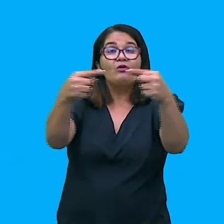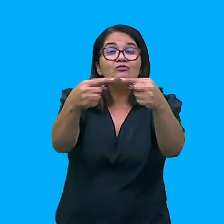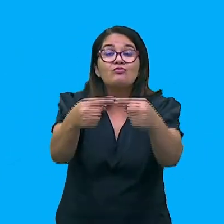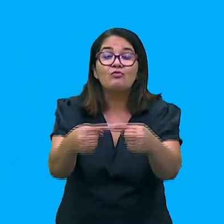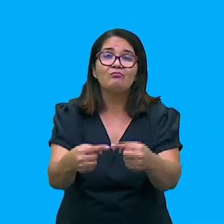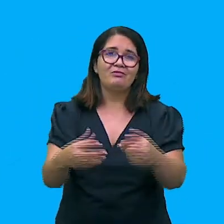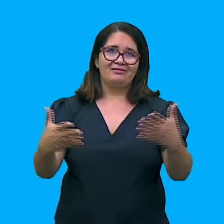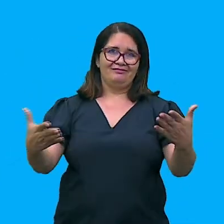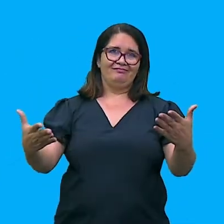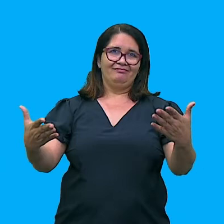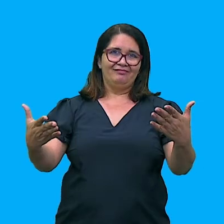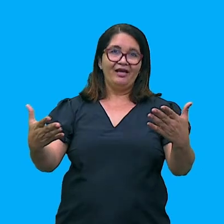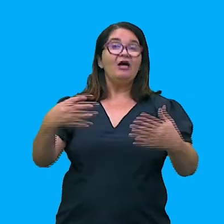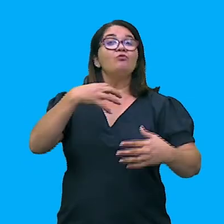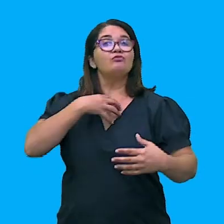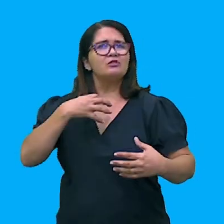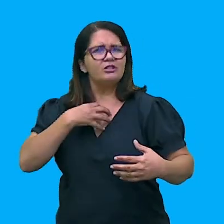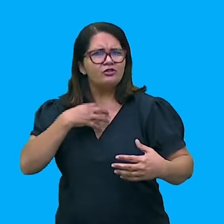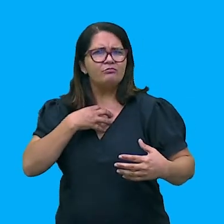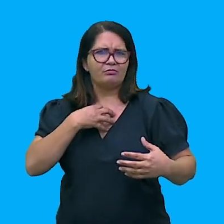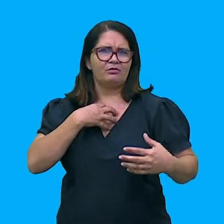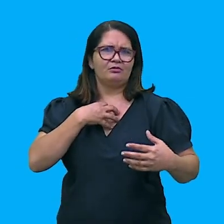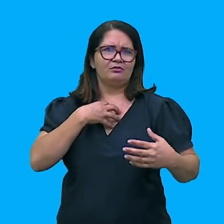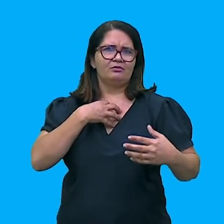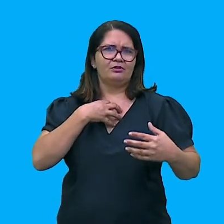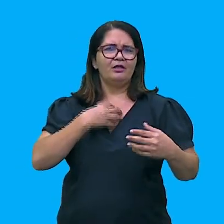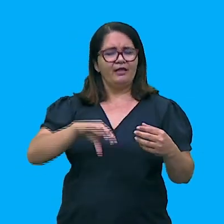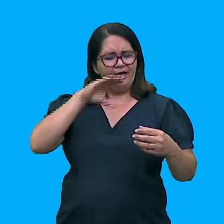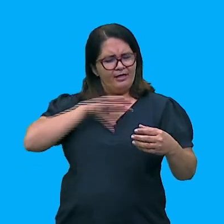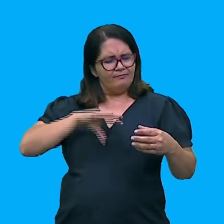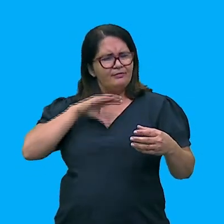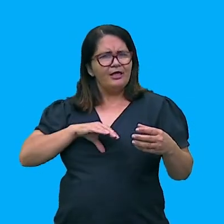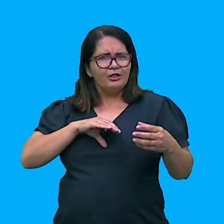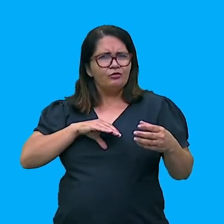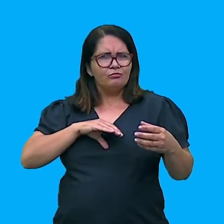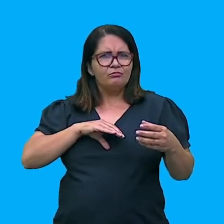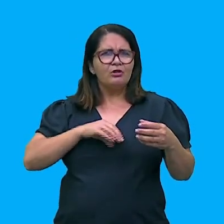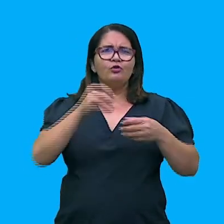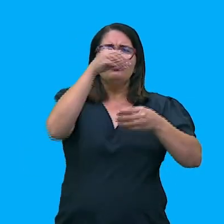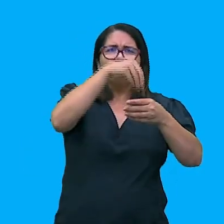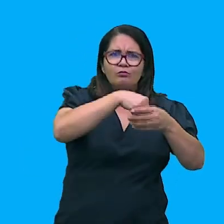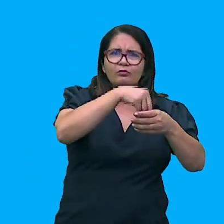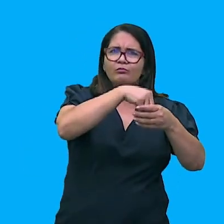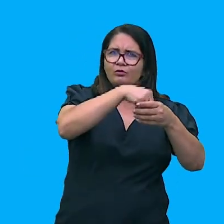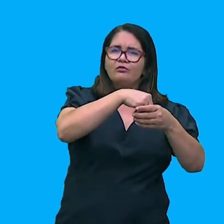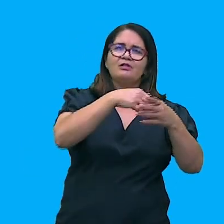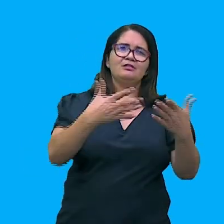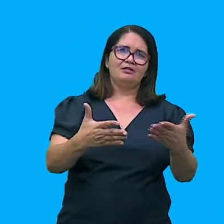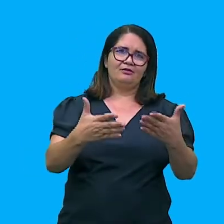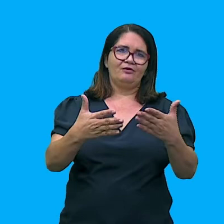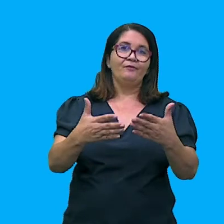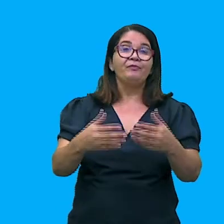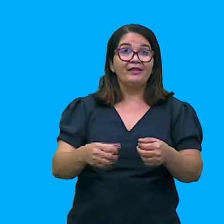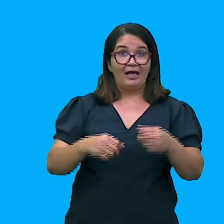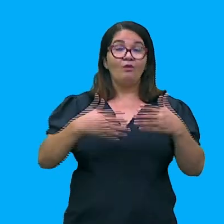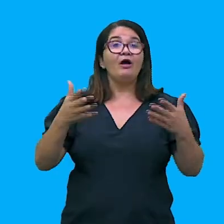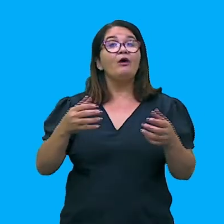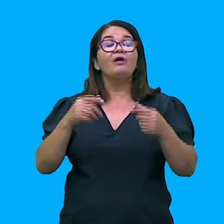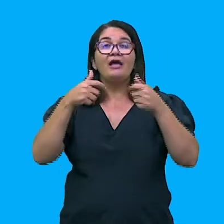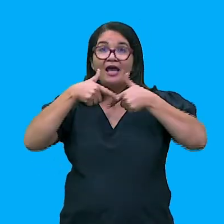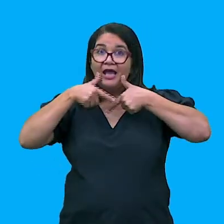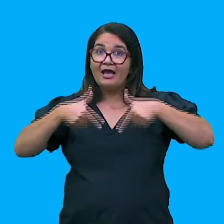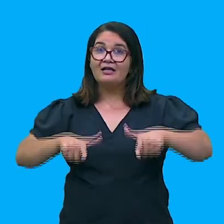disse a vocês, essas são algumas das figuras de linguagem que eu trouxe. Eu espero que vocês tenham entendido